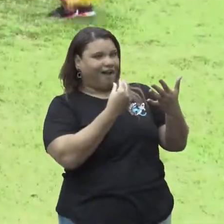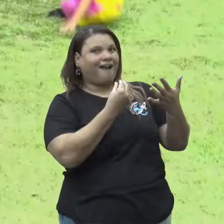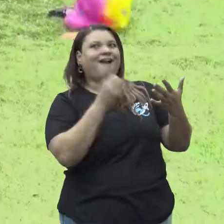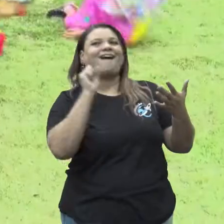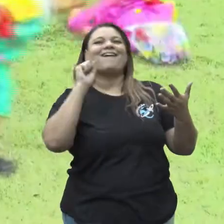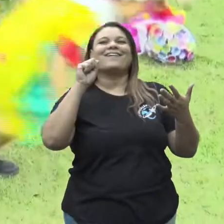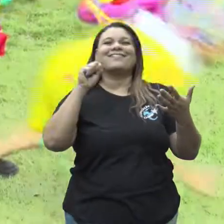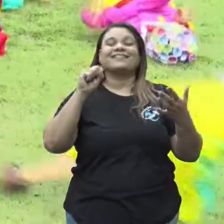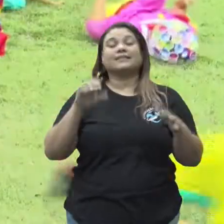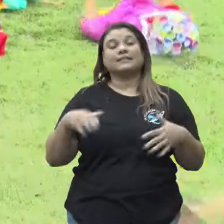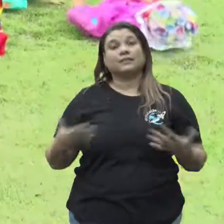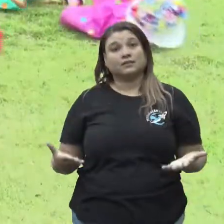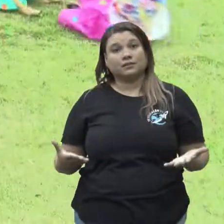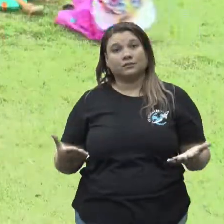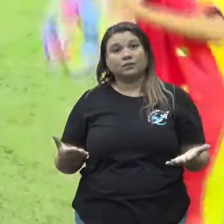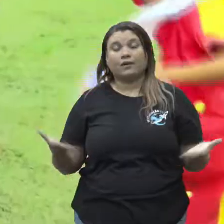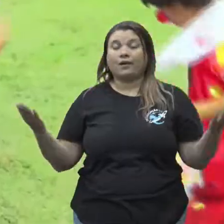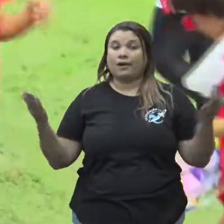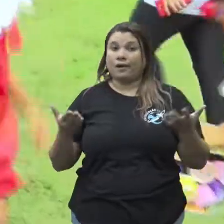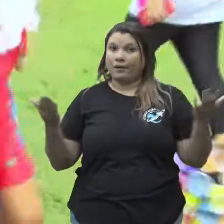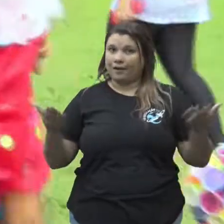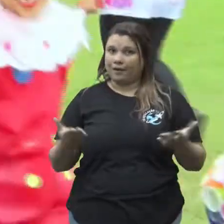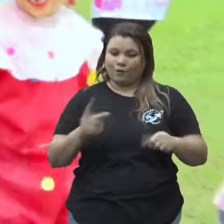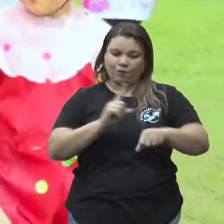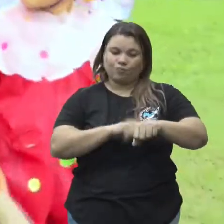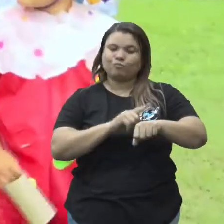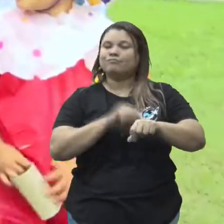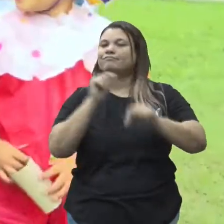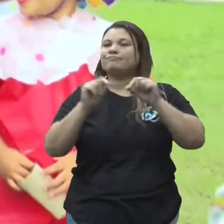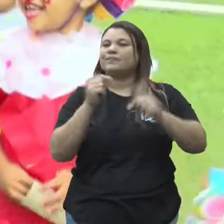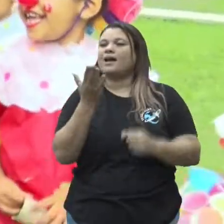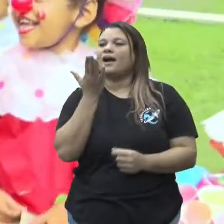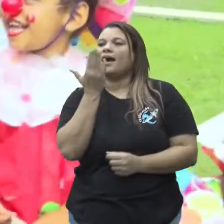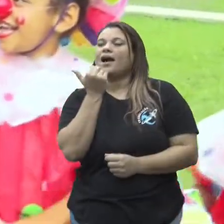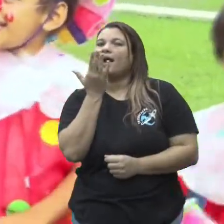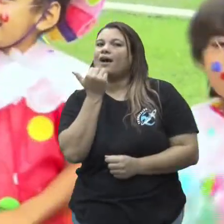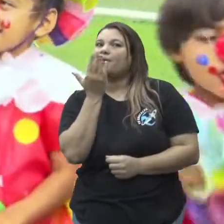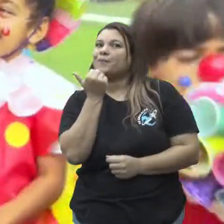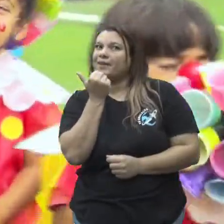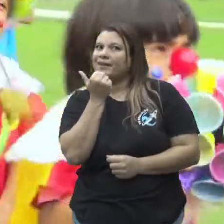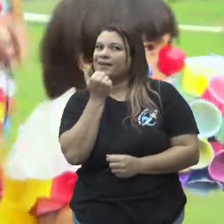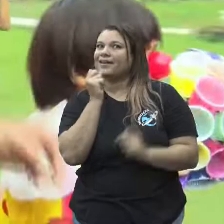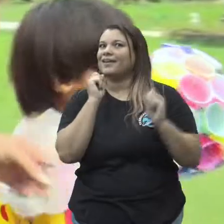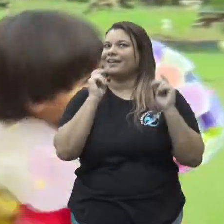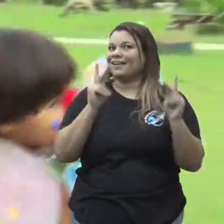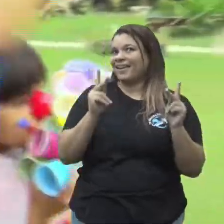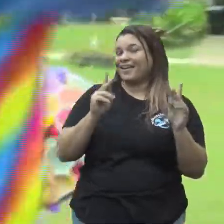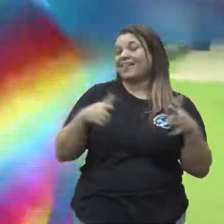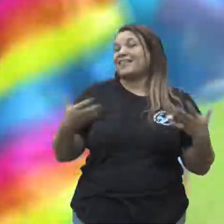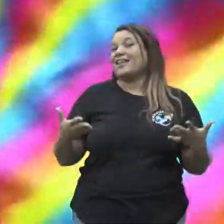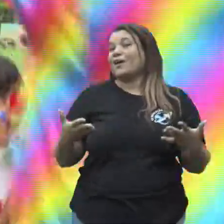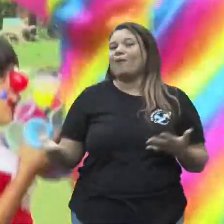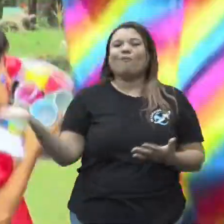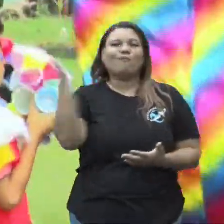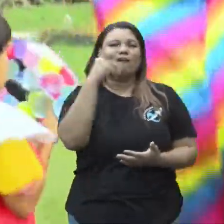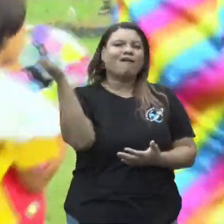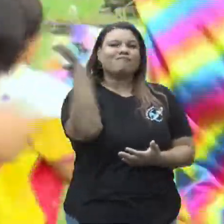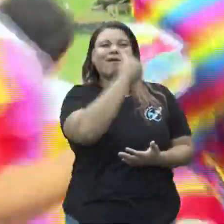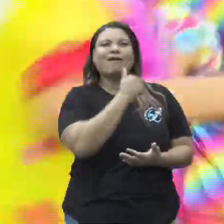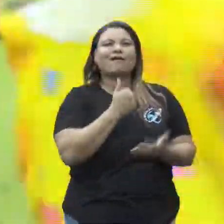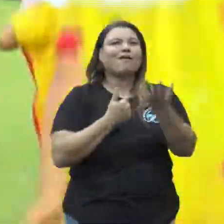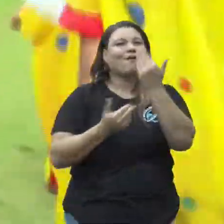essa agitação, hora do lanche. Nós vamos cantar! Colê, colê! Colê, colê! É o melhor